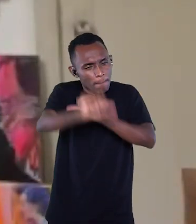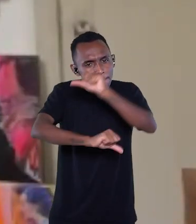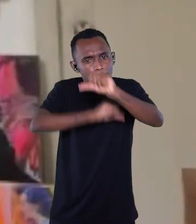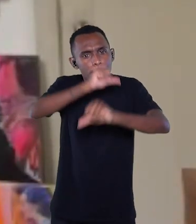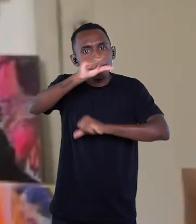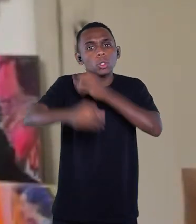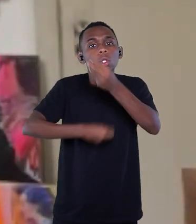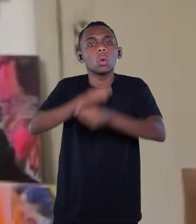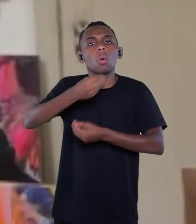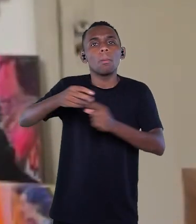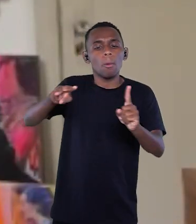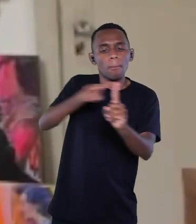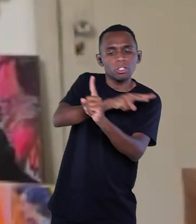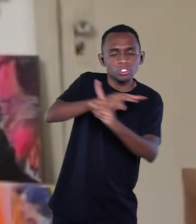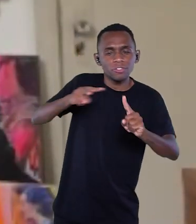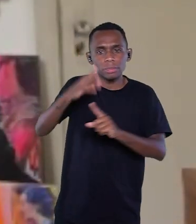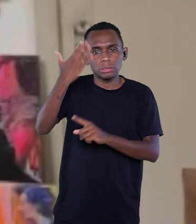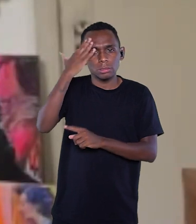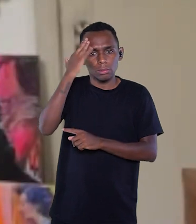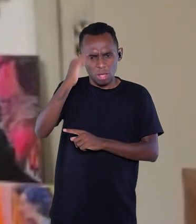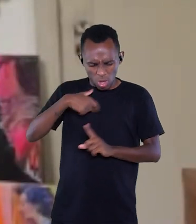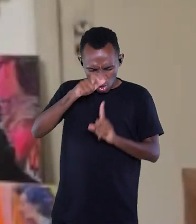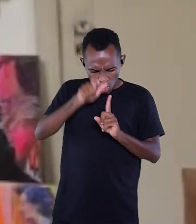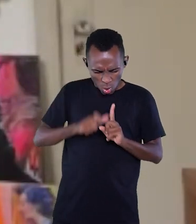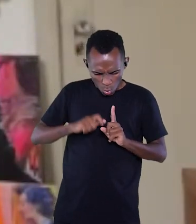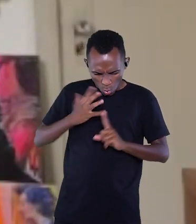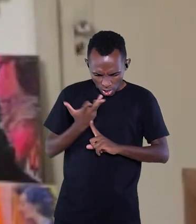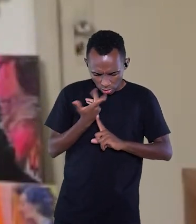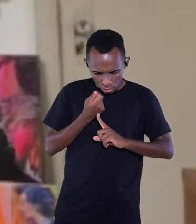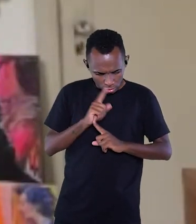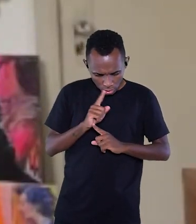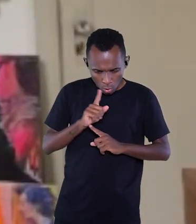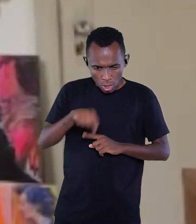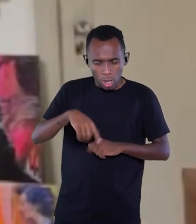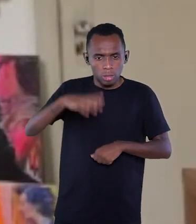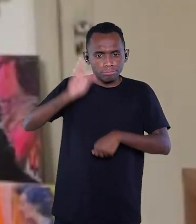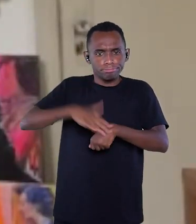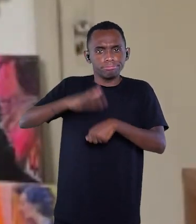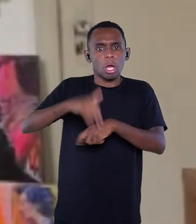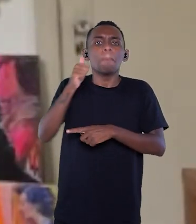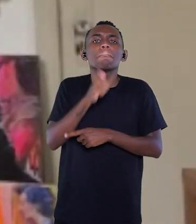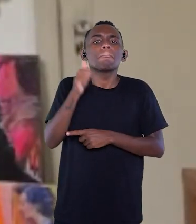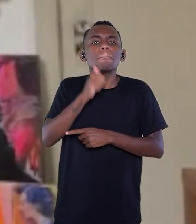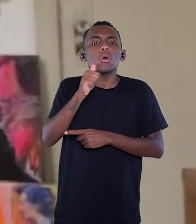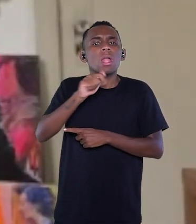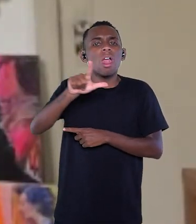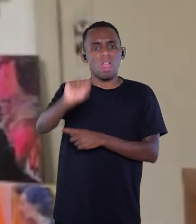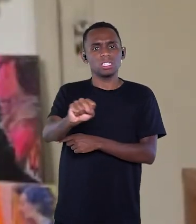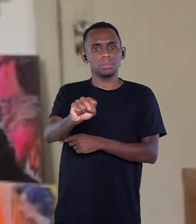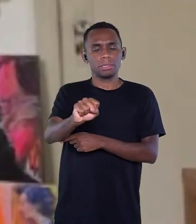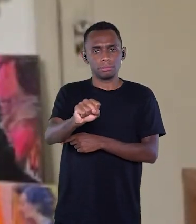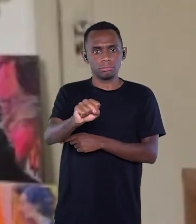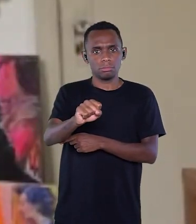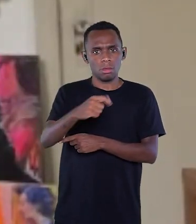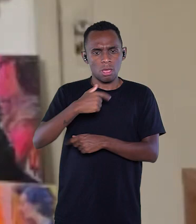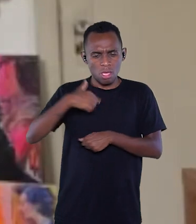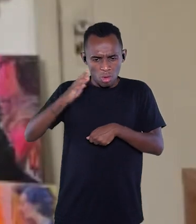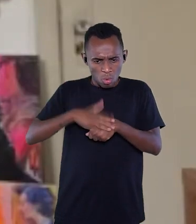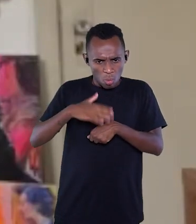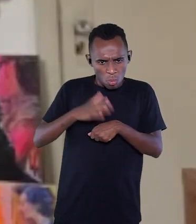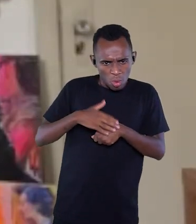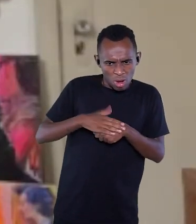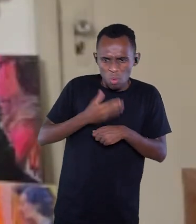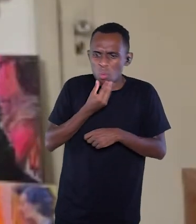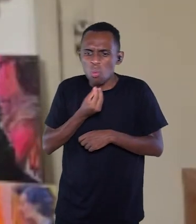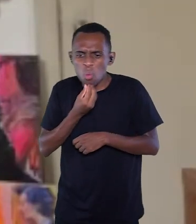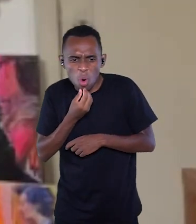exemplo, a nossa forma de entender. Eu não sou o artista, eu sou uma mulher. Eu sou uma mulher lésbica. Eu não sou o Yves Klein,